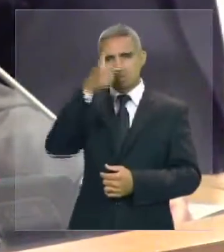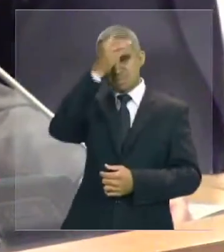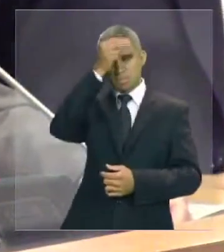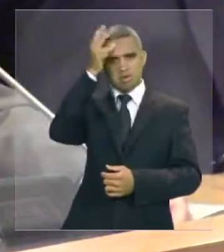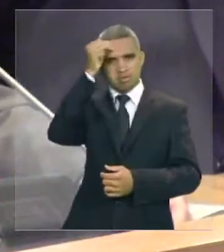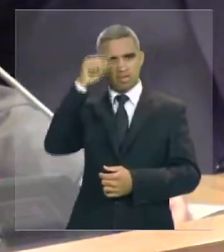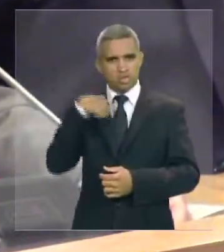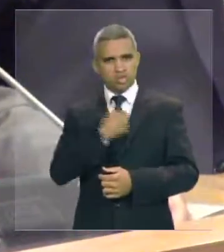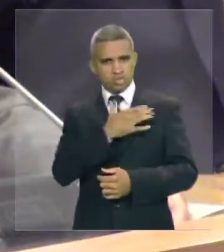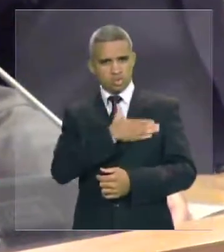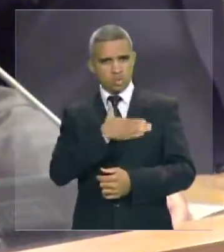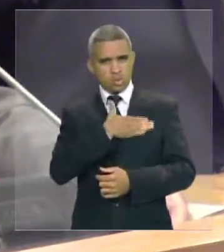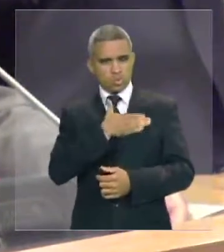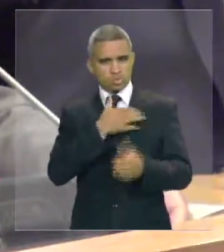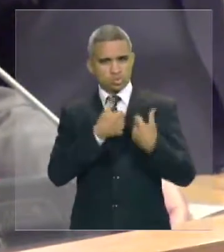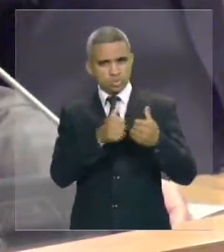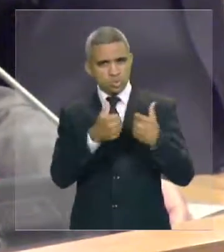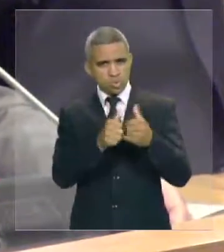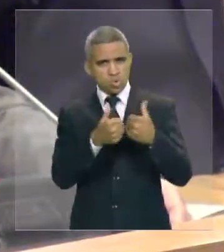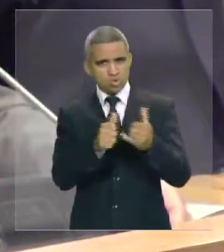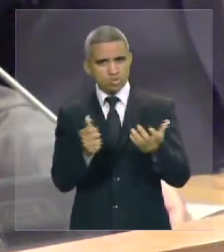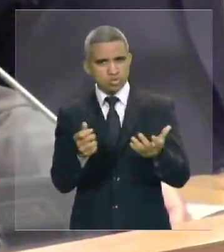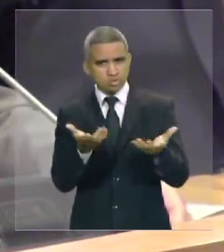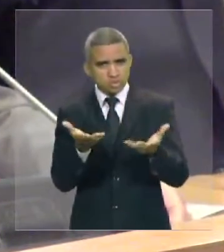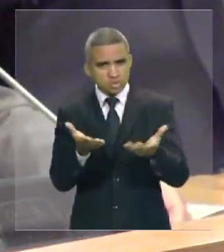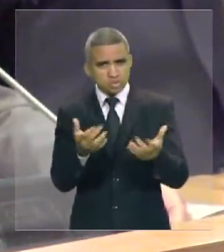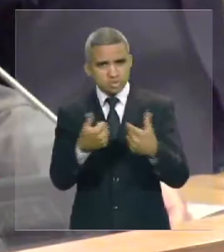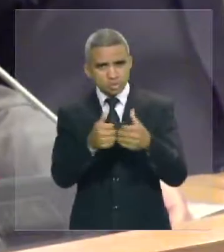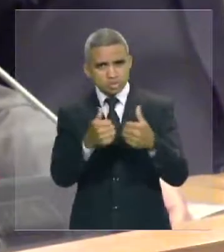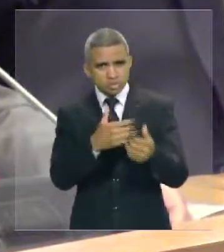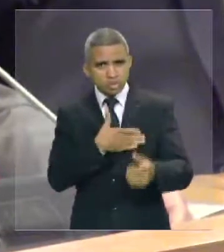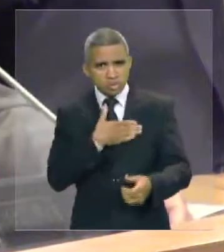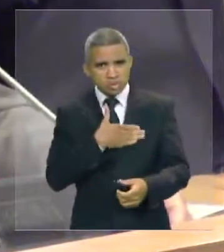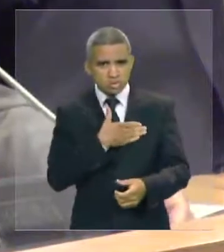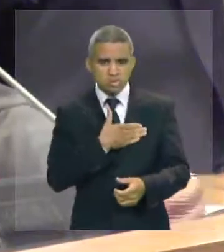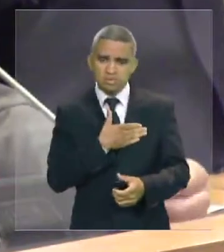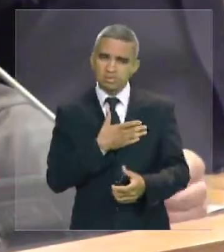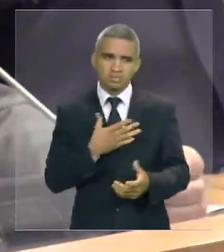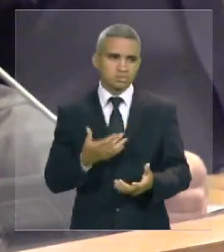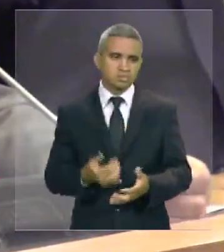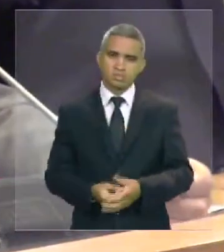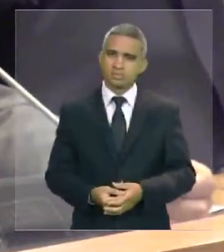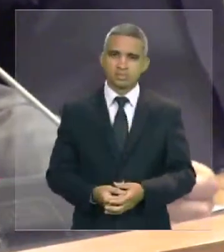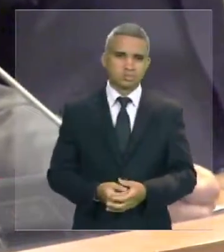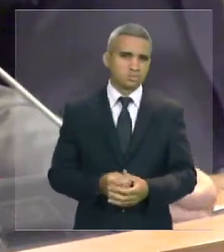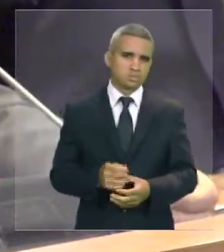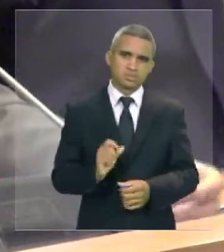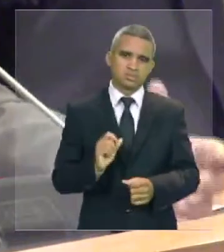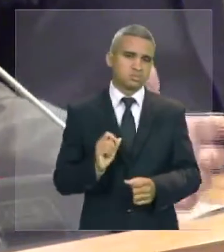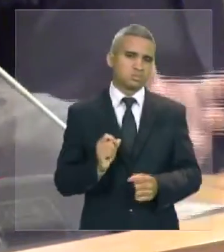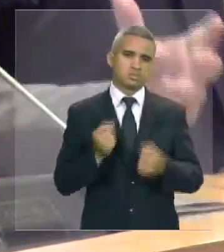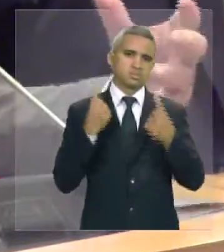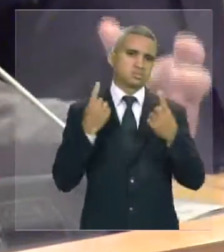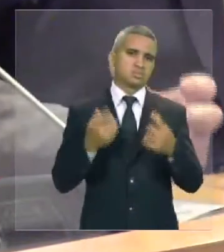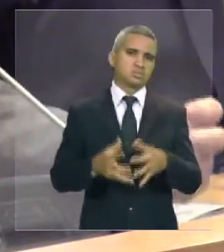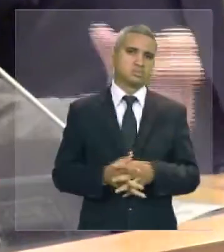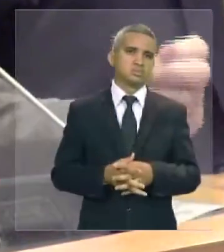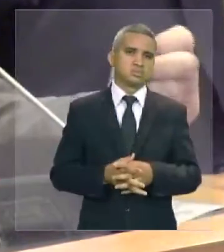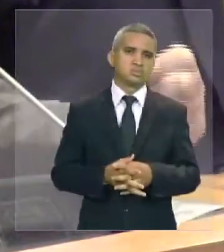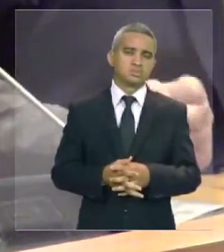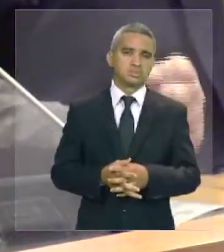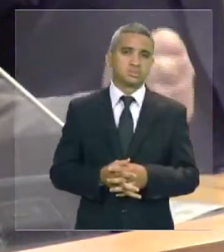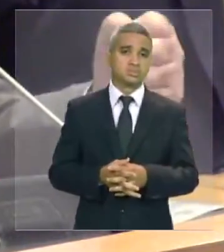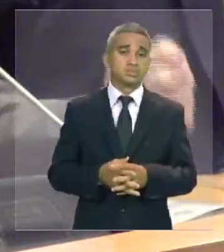aprovássemos a situação que está aí. Pelo contrário, a licitação